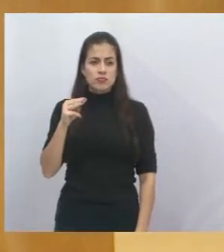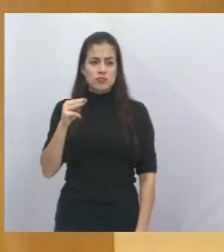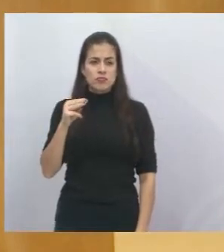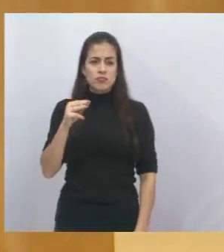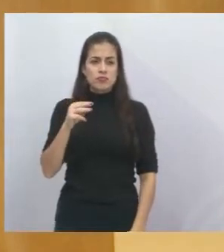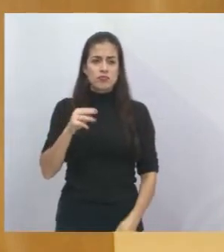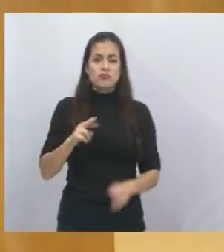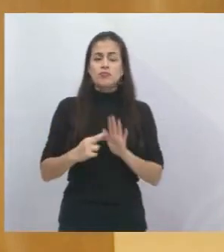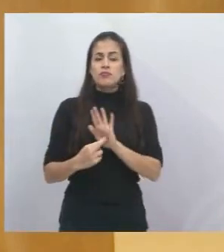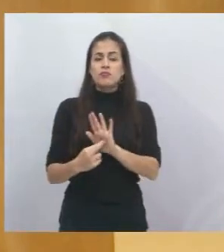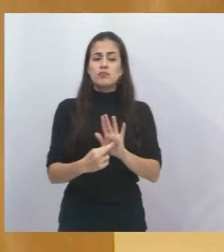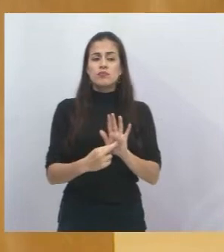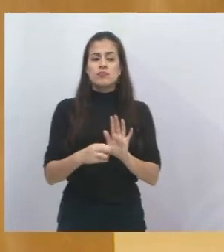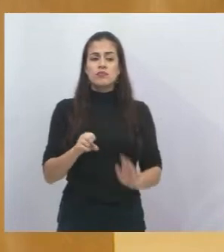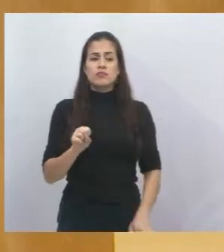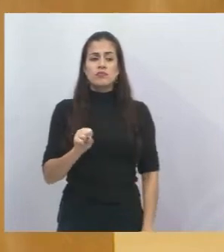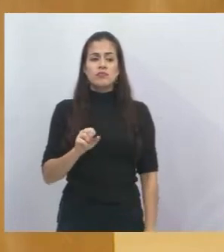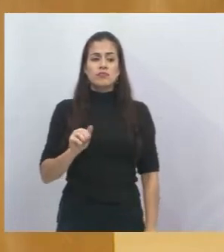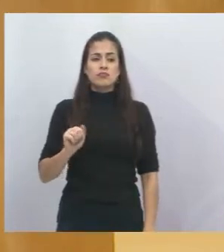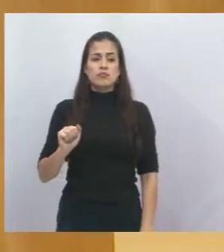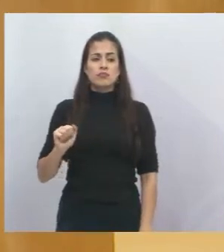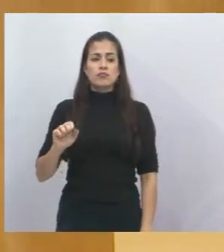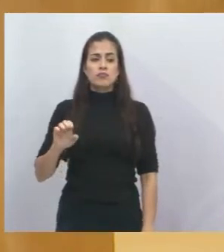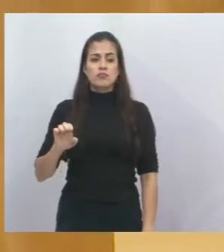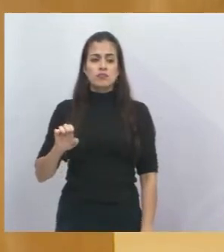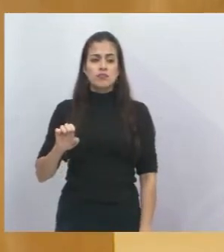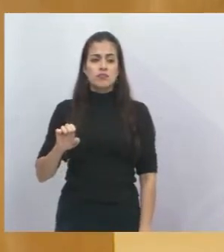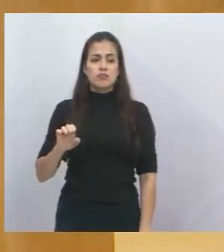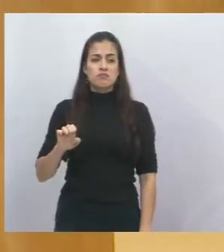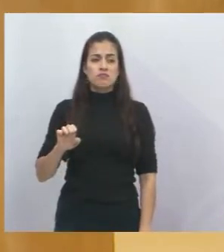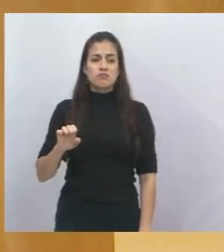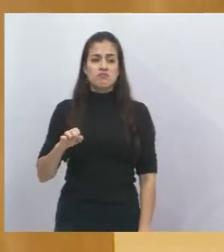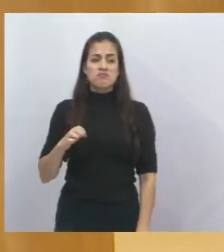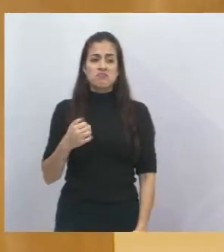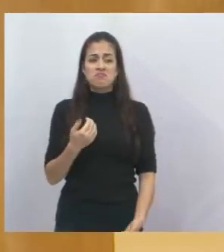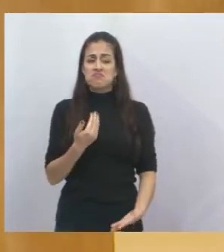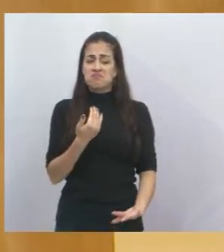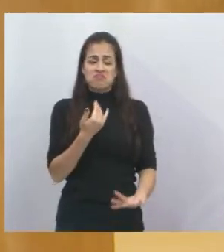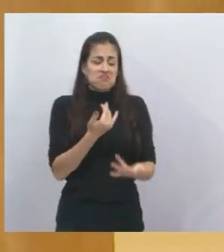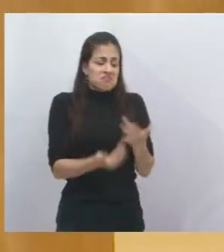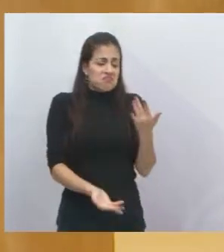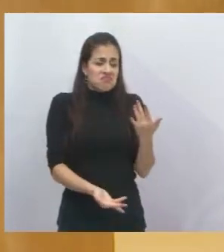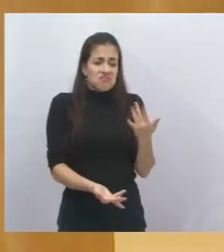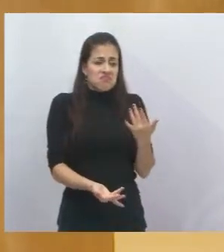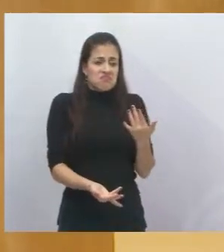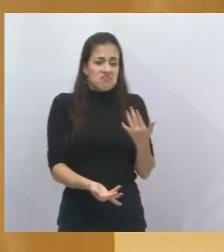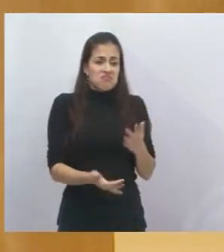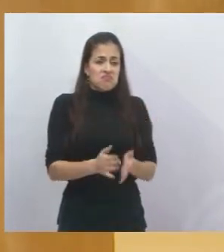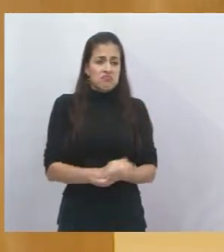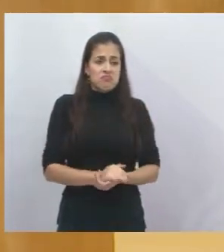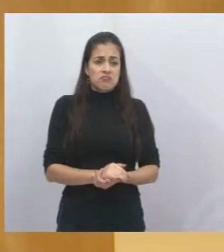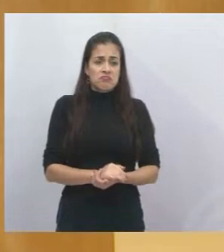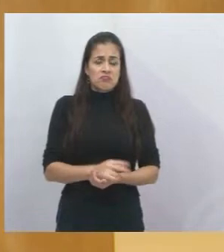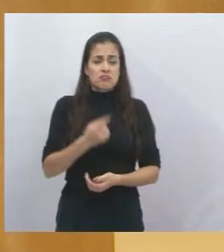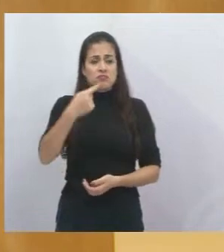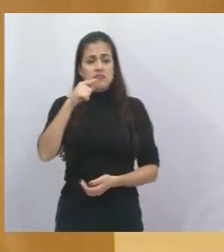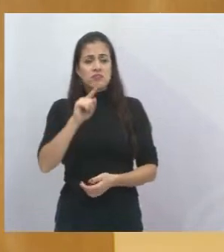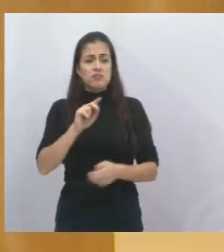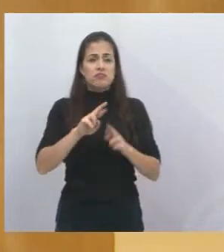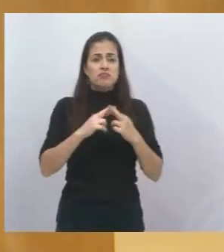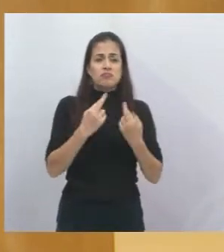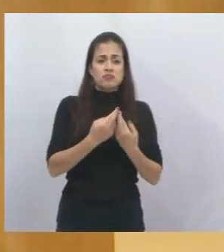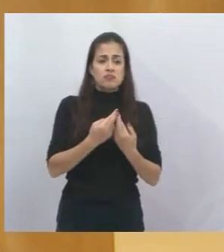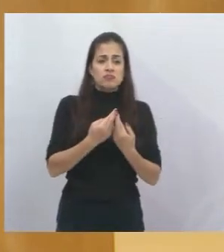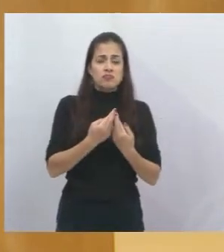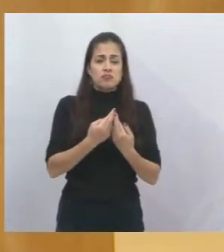lá embaixo a reunião, nada valeu nós ter saído dessa sala, nada valeu ter parado a sessão. Que tudo que o sindicato do